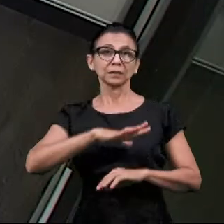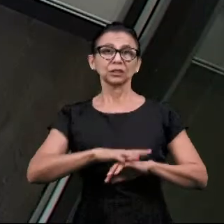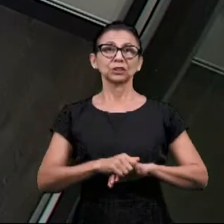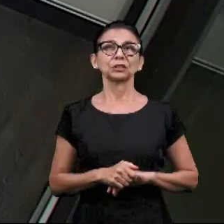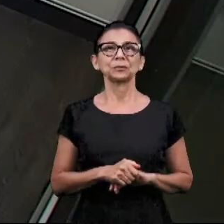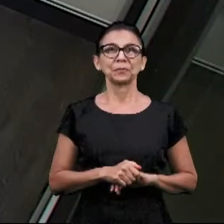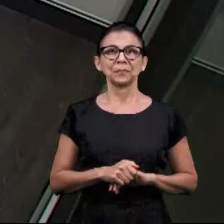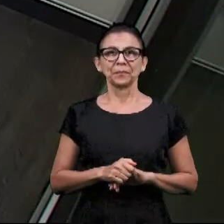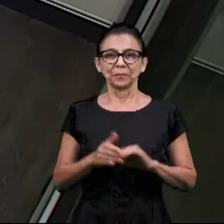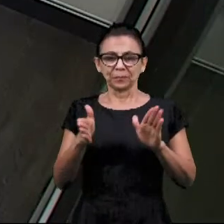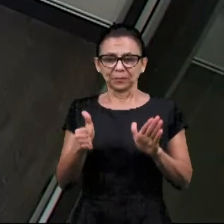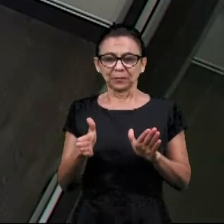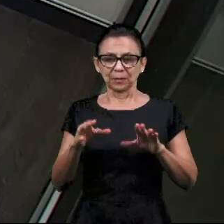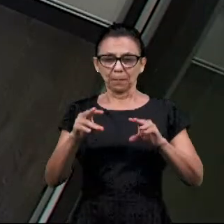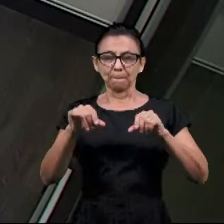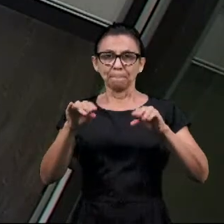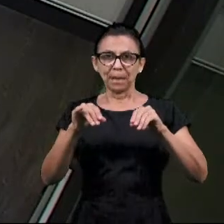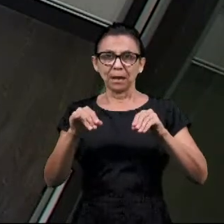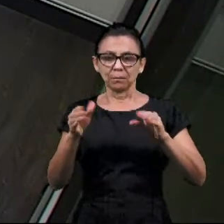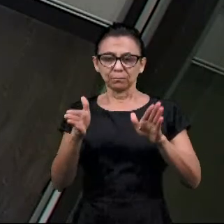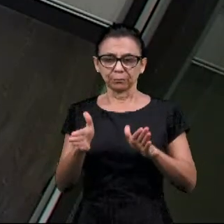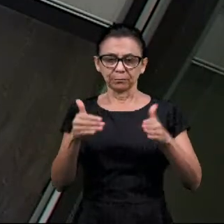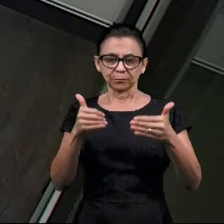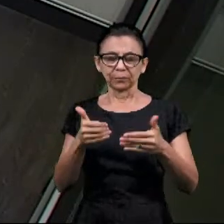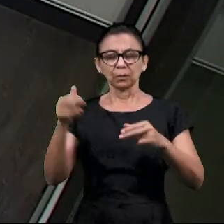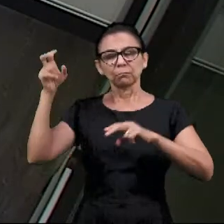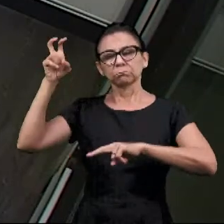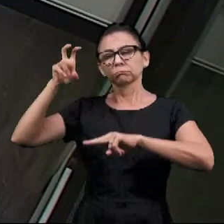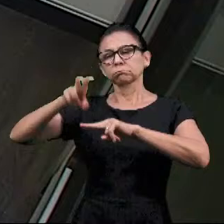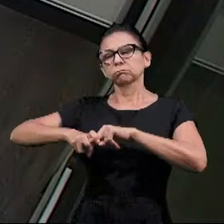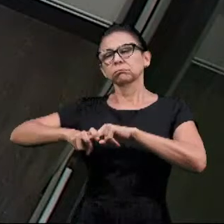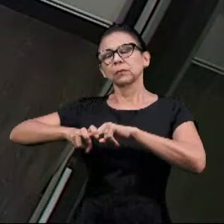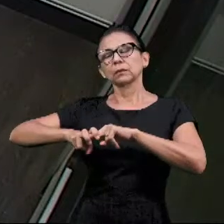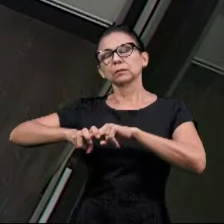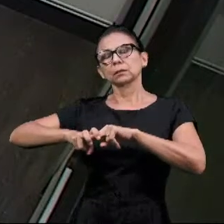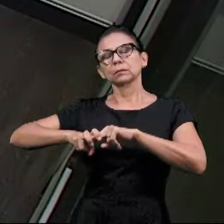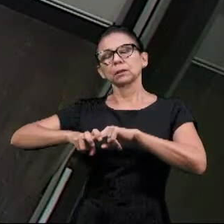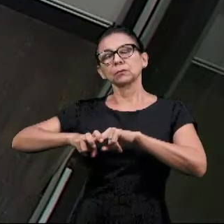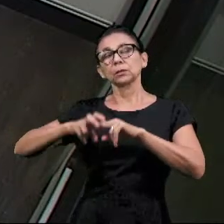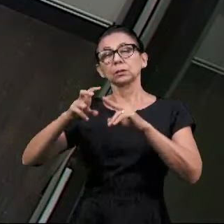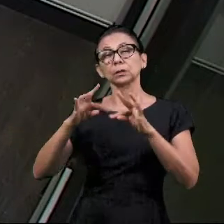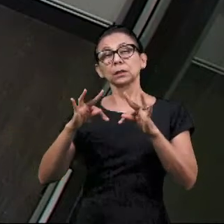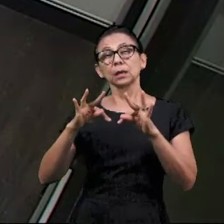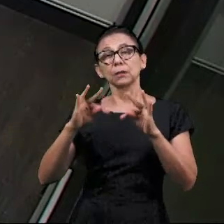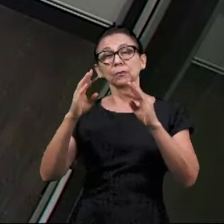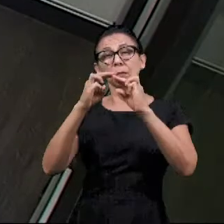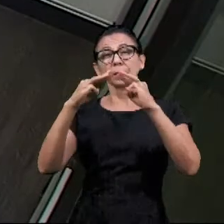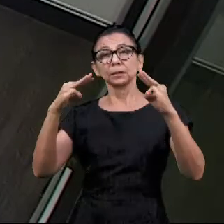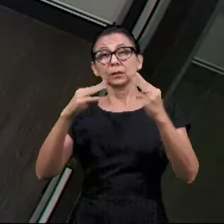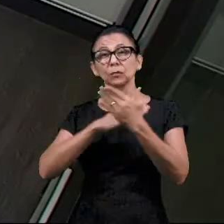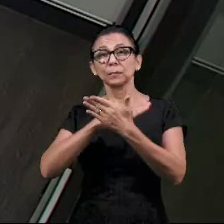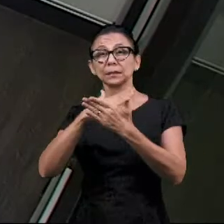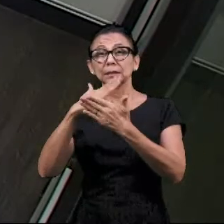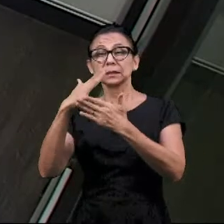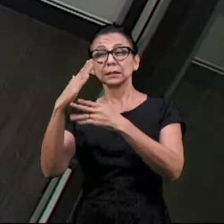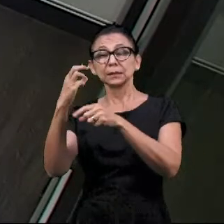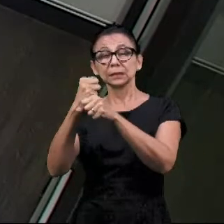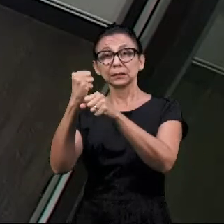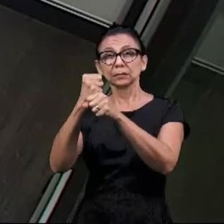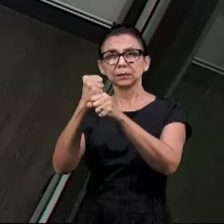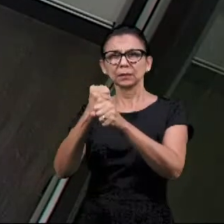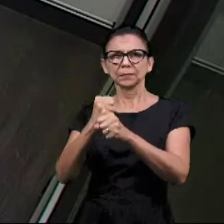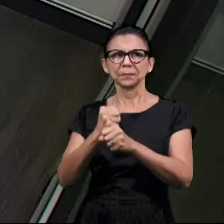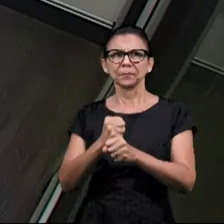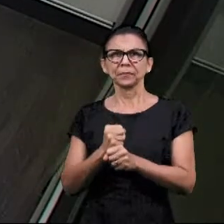lajota, porque tudo estava ainda começando a ser construído e houve uma reunião com os adolescentes. E eu